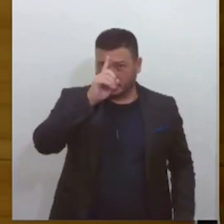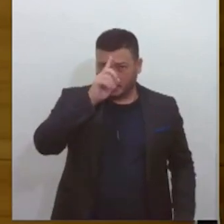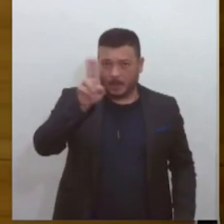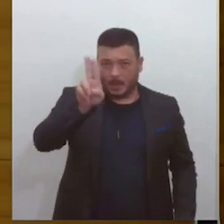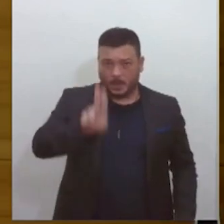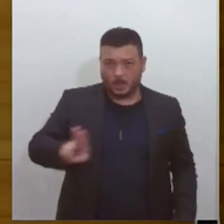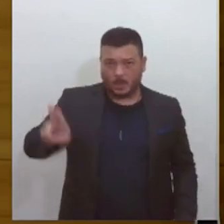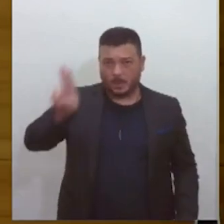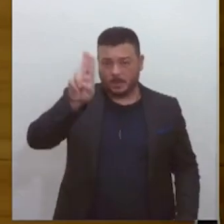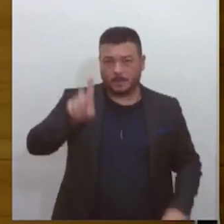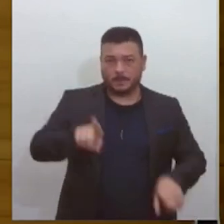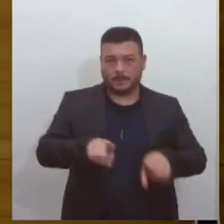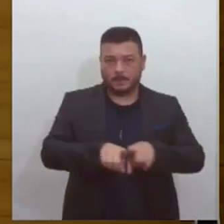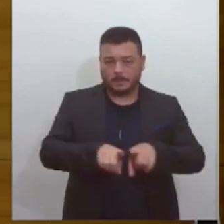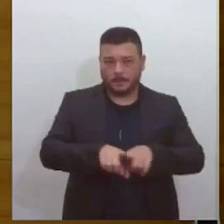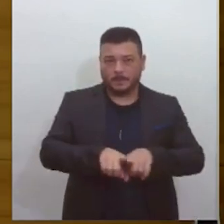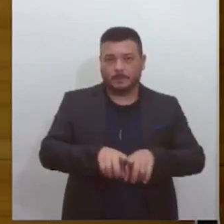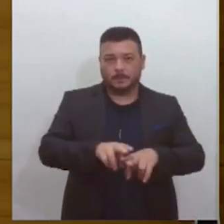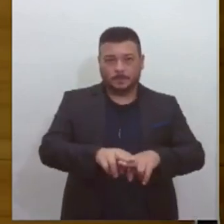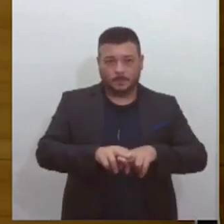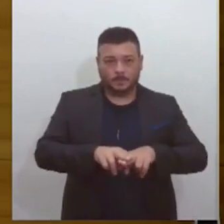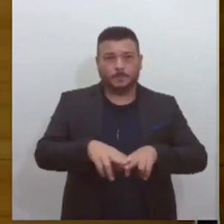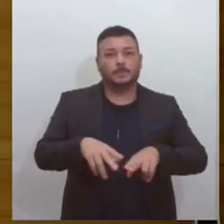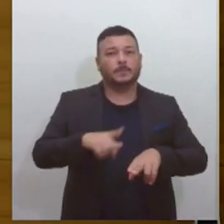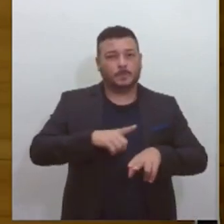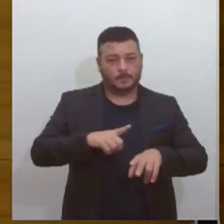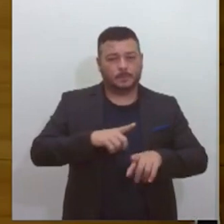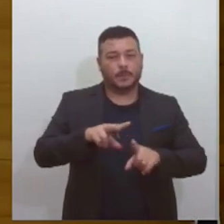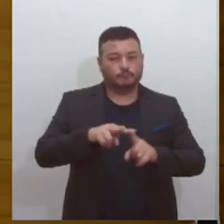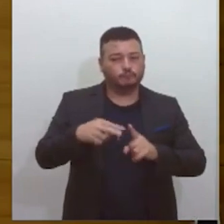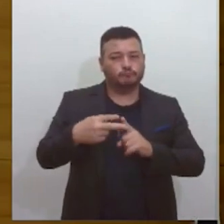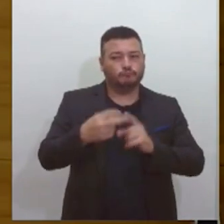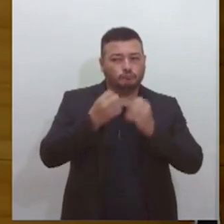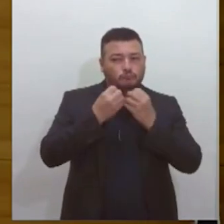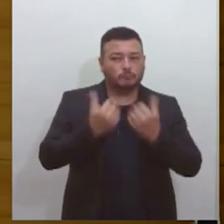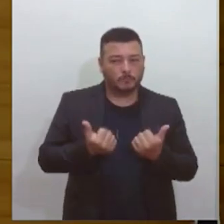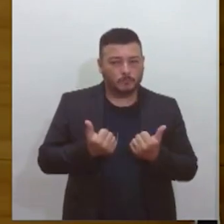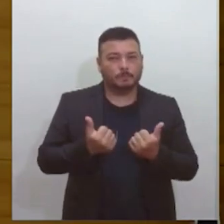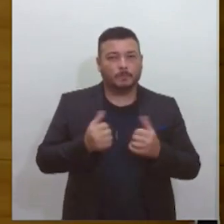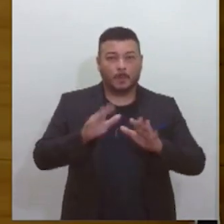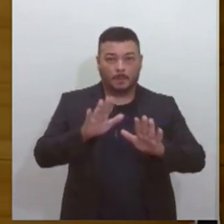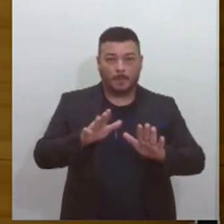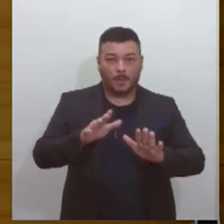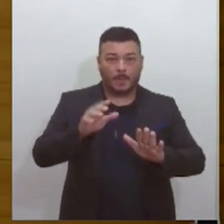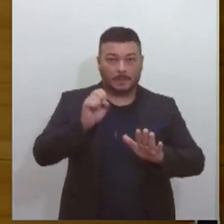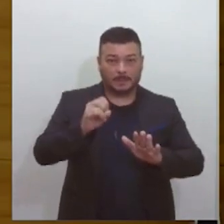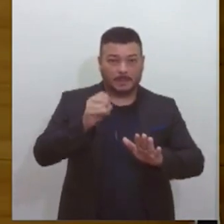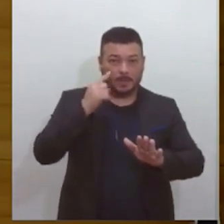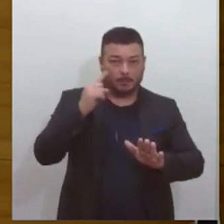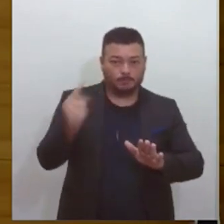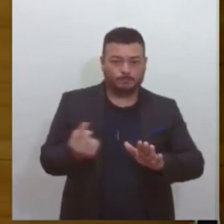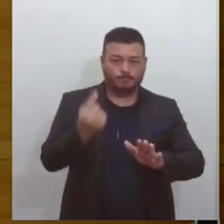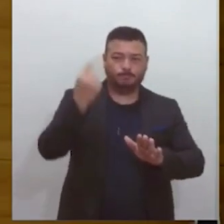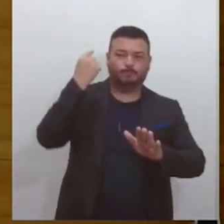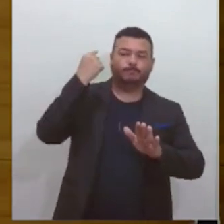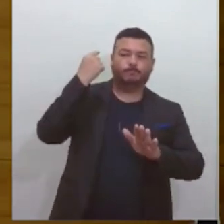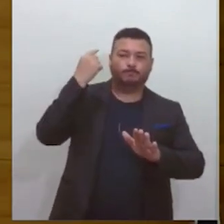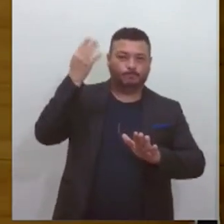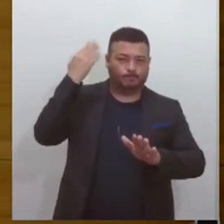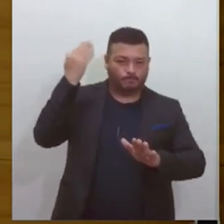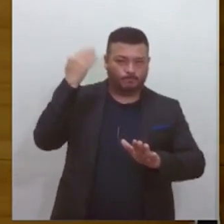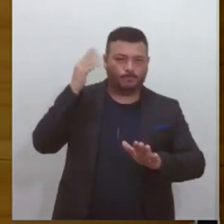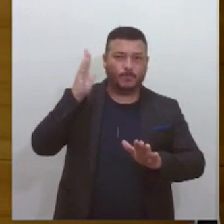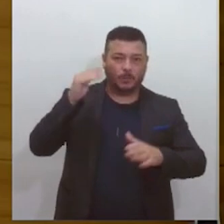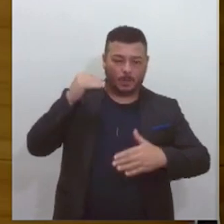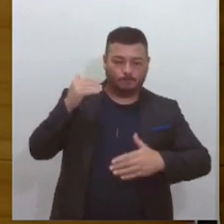que há uma boa perspectiva. Mas, olhando para o passado, eu diria que nós já evoluímos muito. Quando